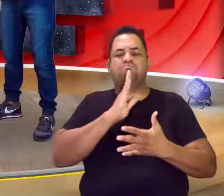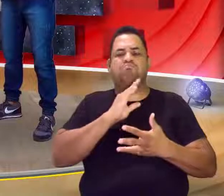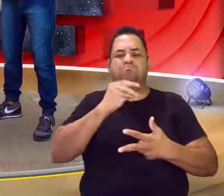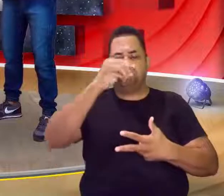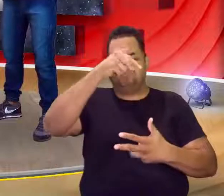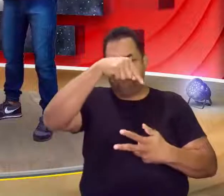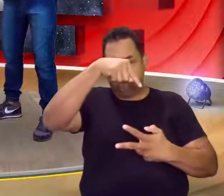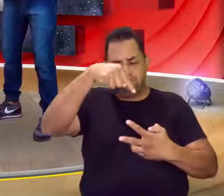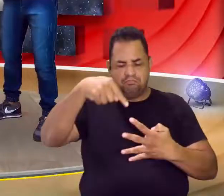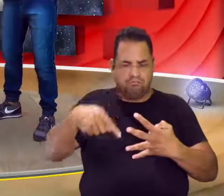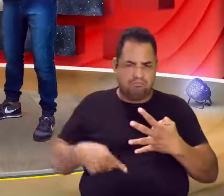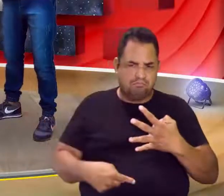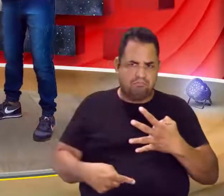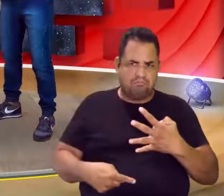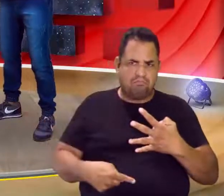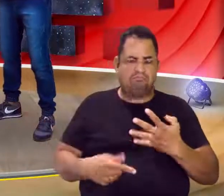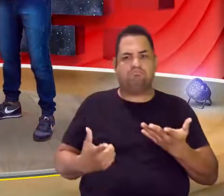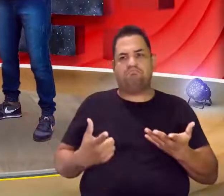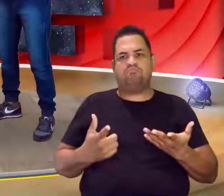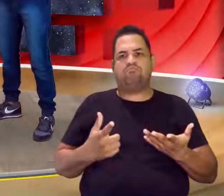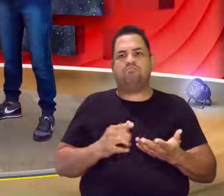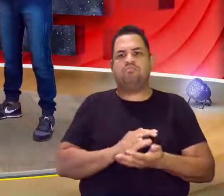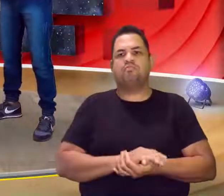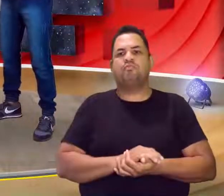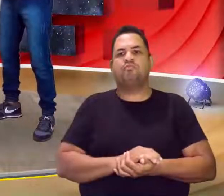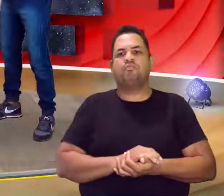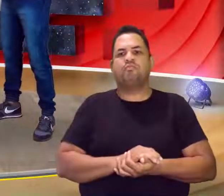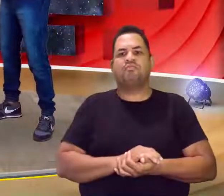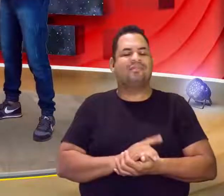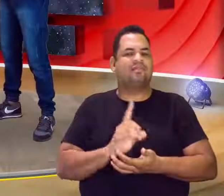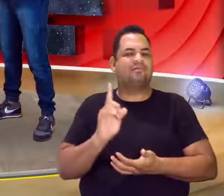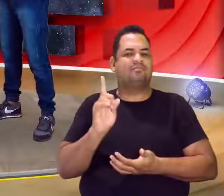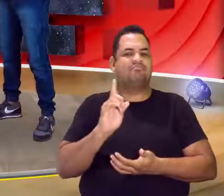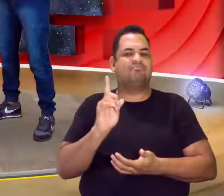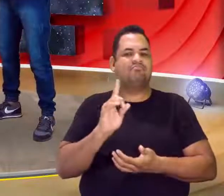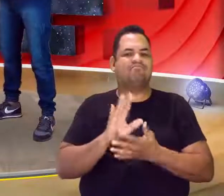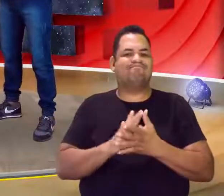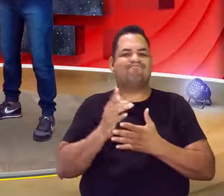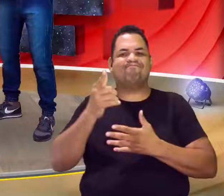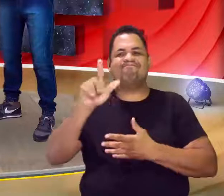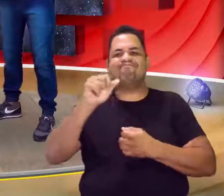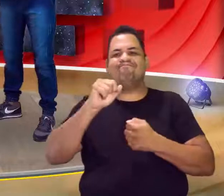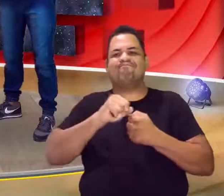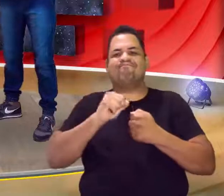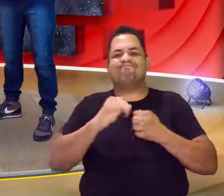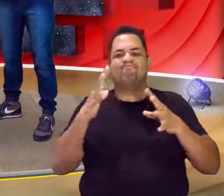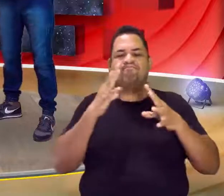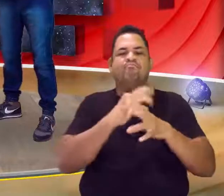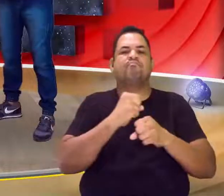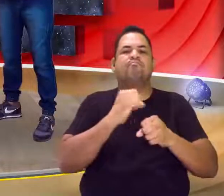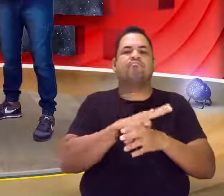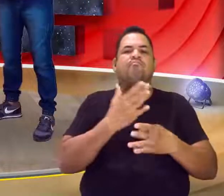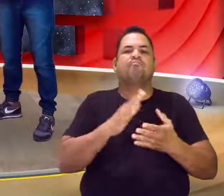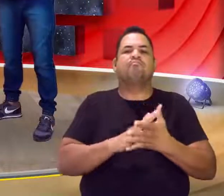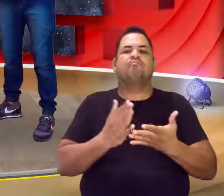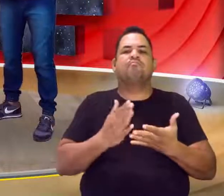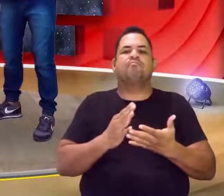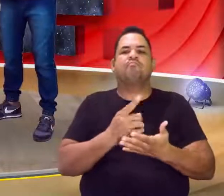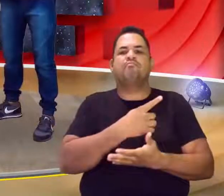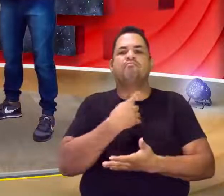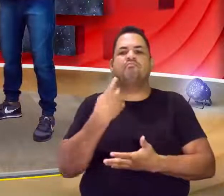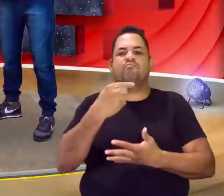ele não rever e reconhece as propriedades, ele não vai conseguir realizar as operações, que são as